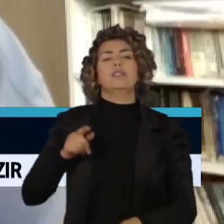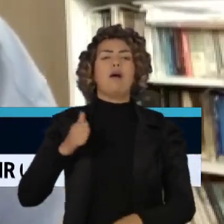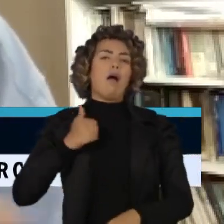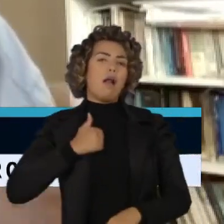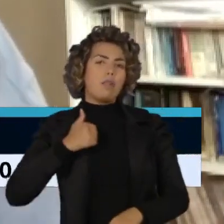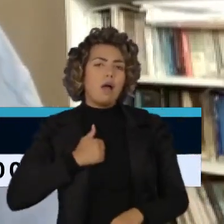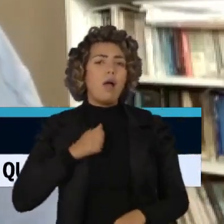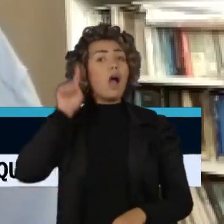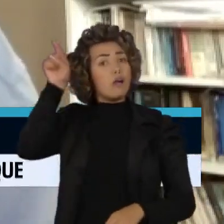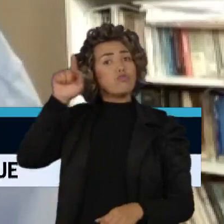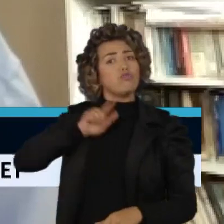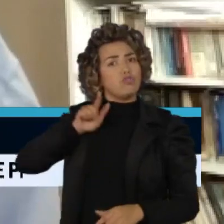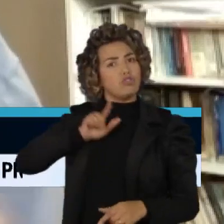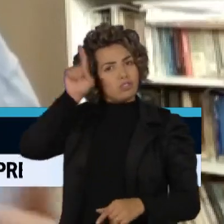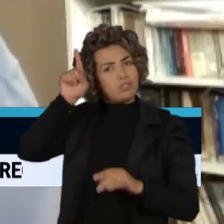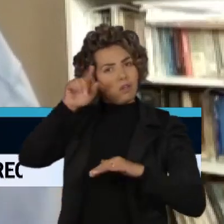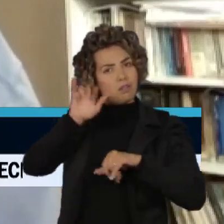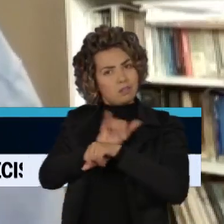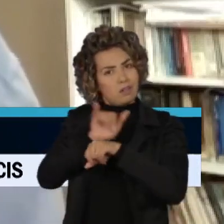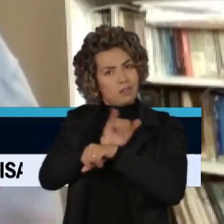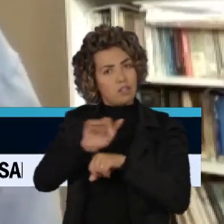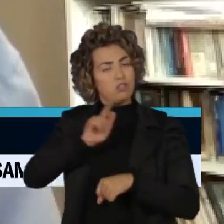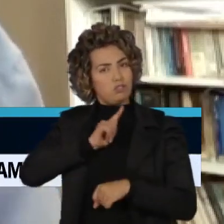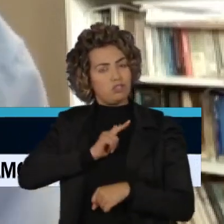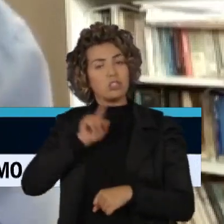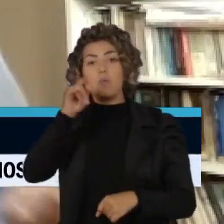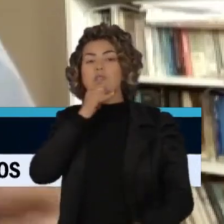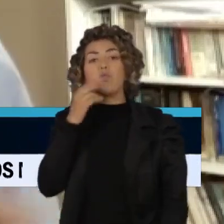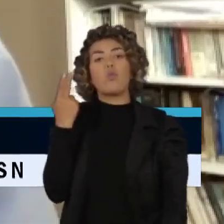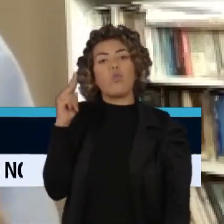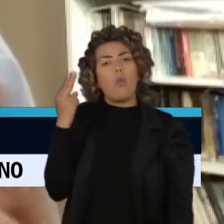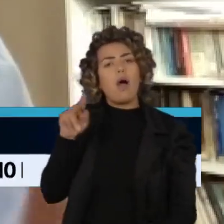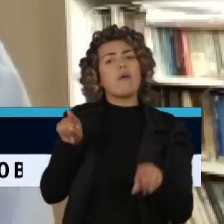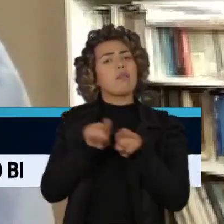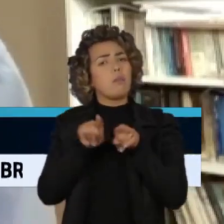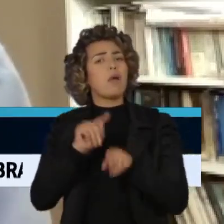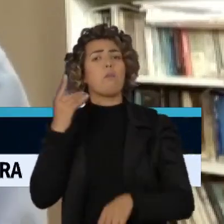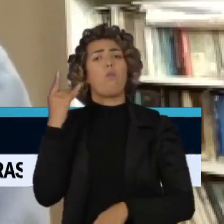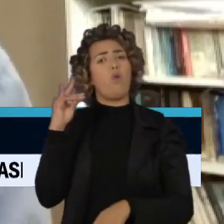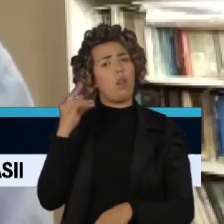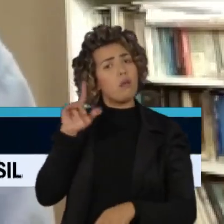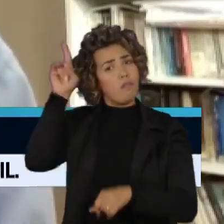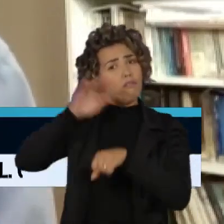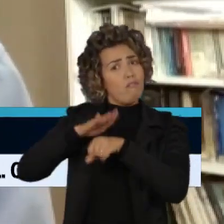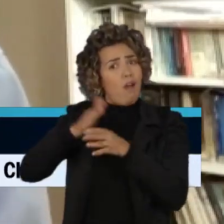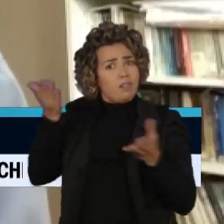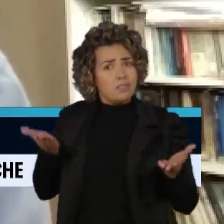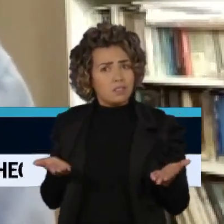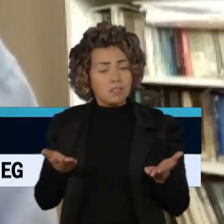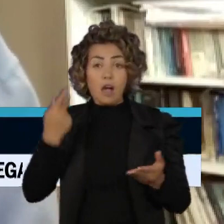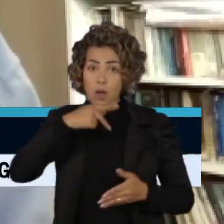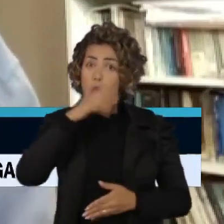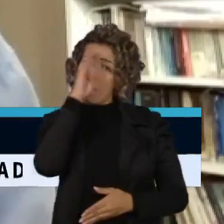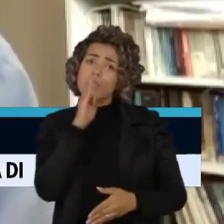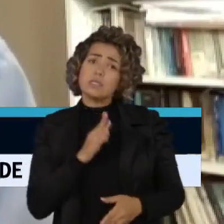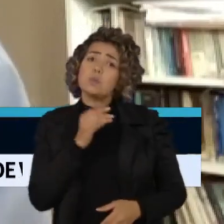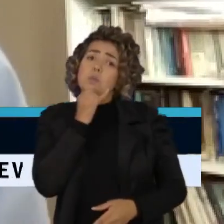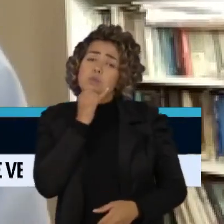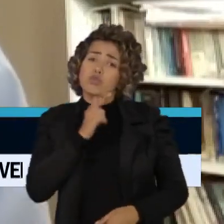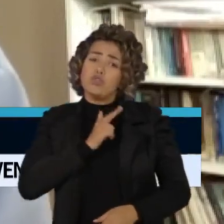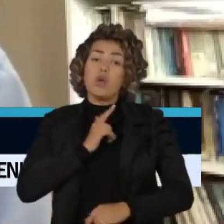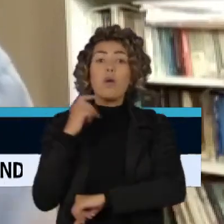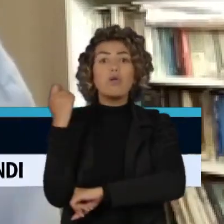por consumo caso do Uruguai ou da Bolívia nós já temos um exemplo disso no Brasil no Rio Grande do